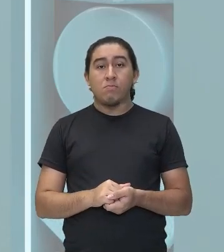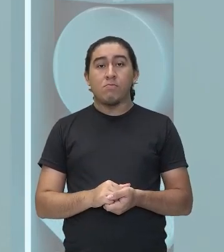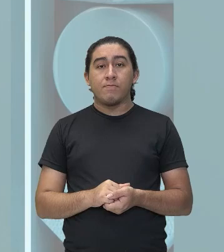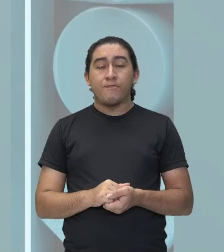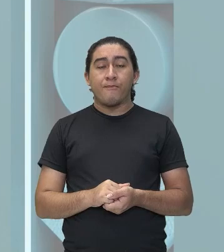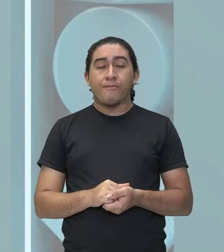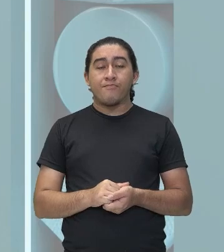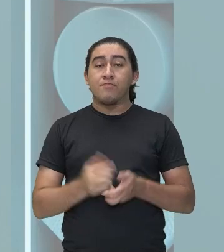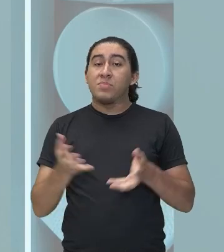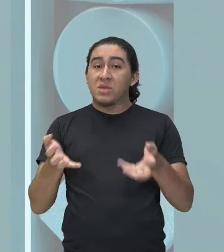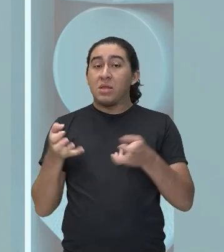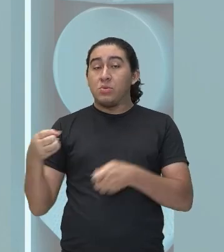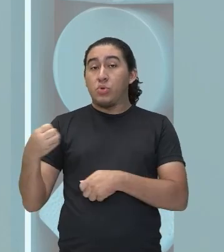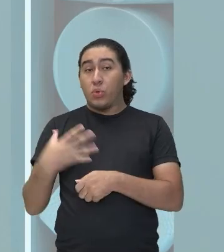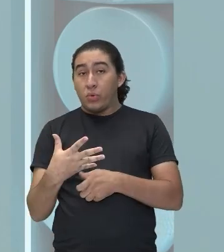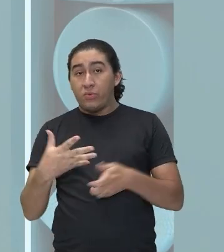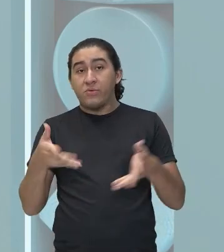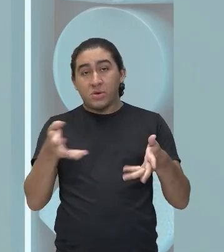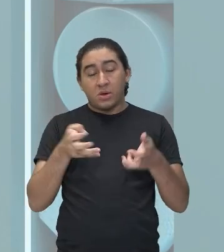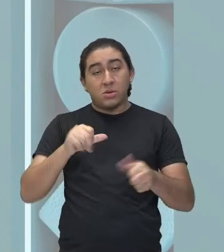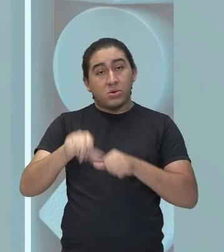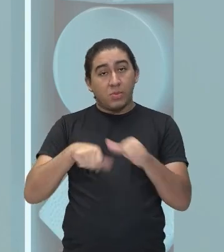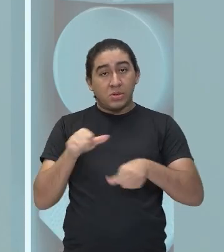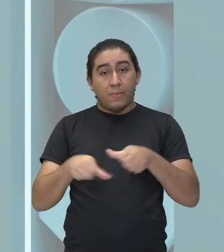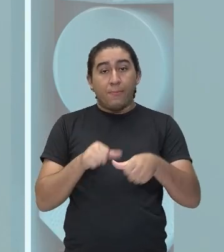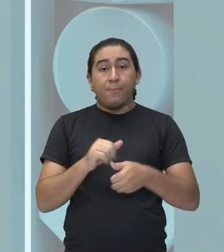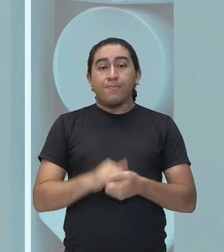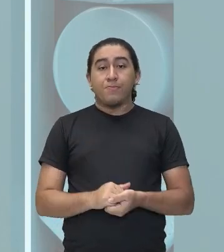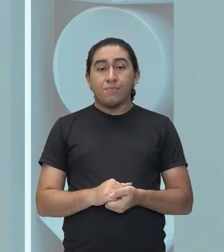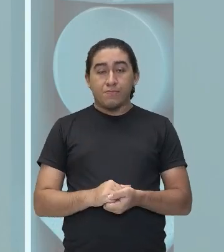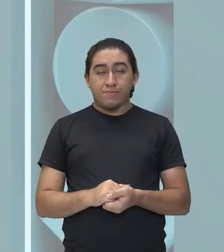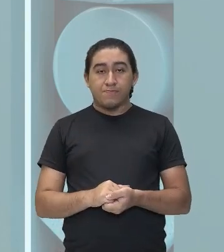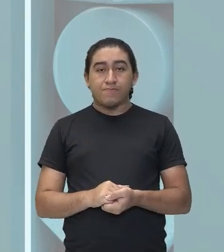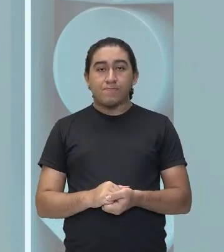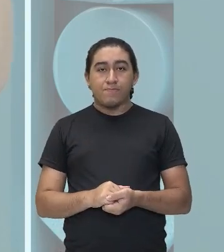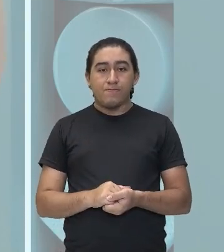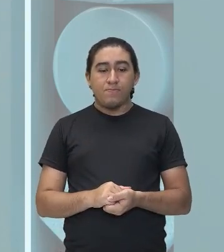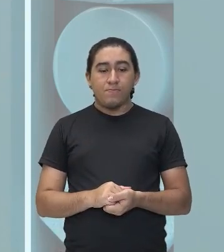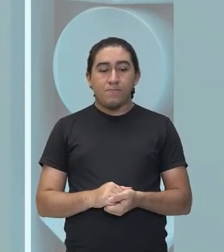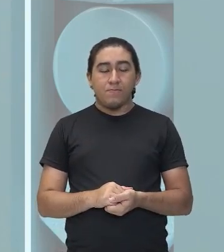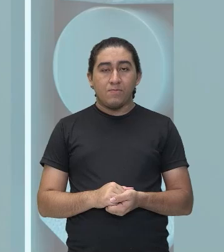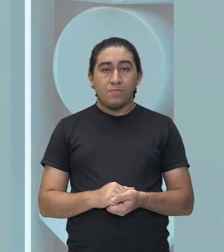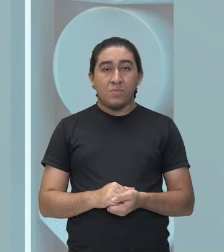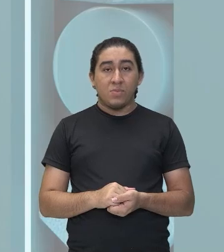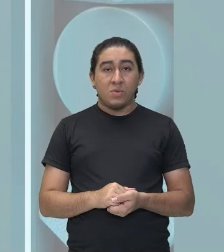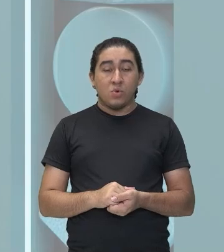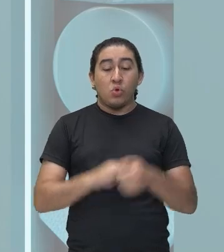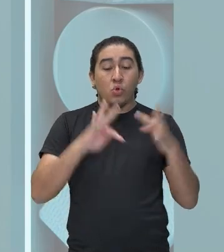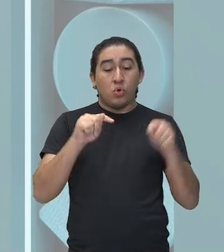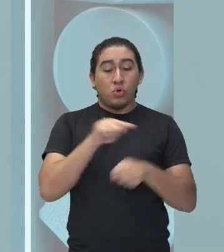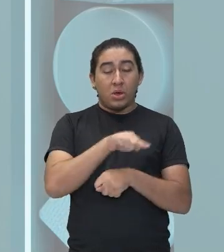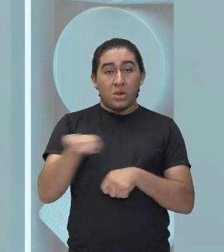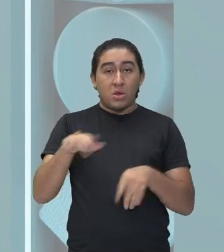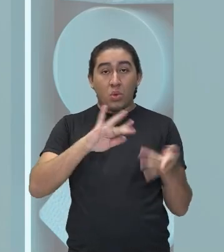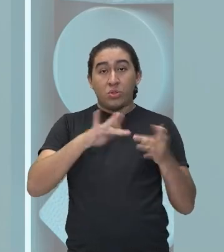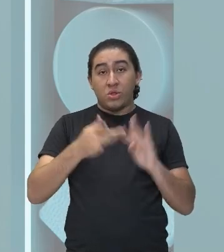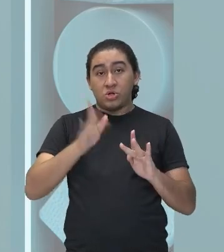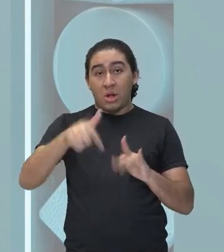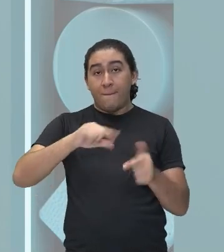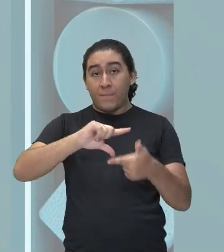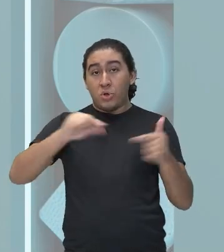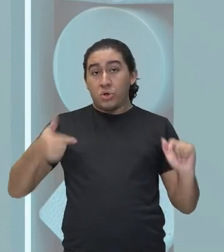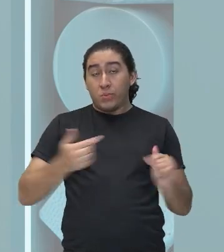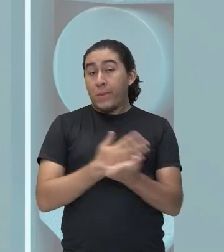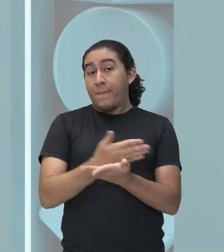novidade, querem transformação. Então, essa situação são os ecos do modernismo. E é